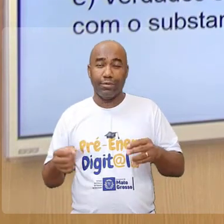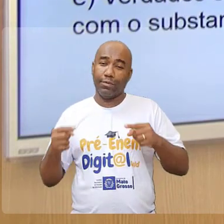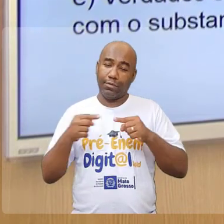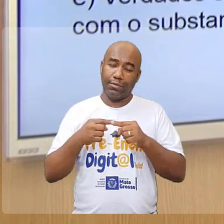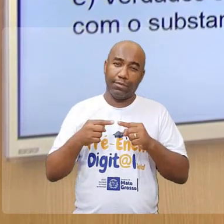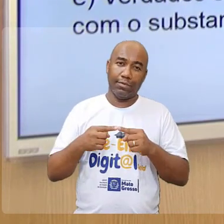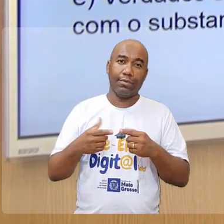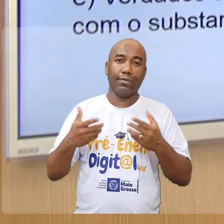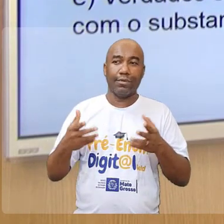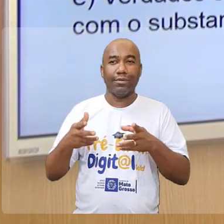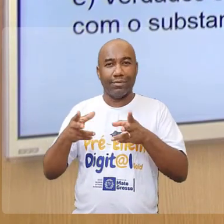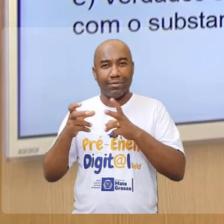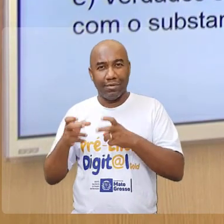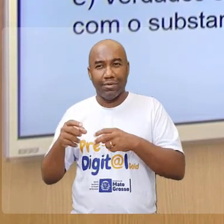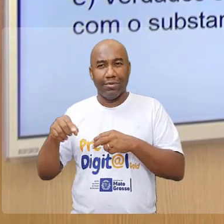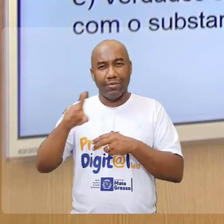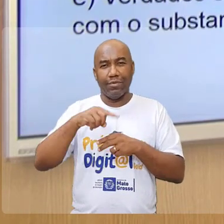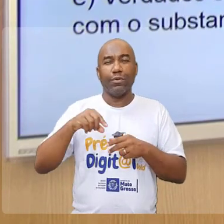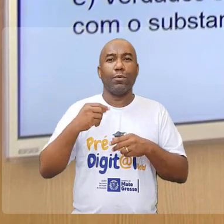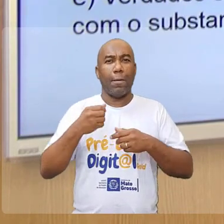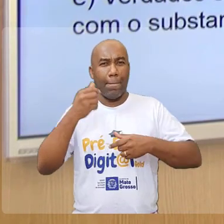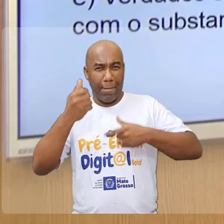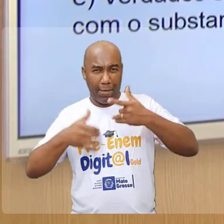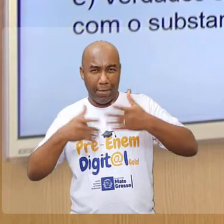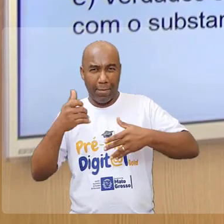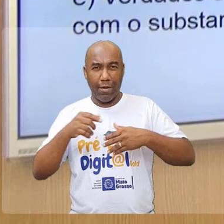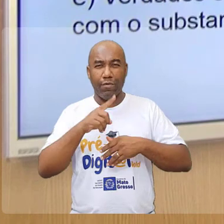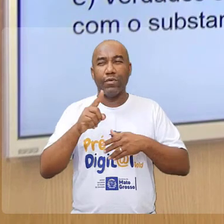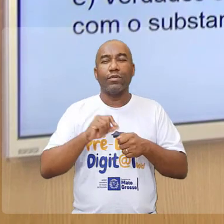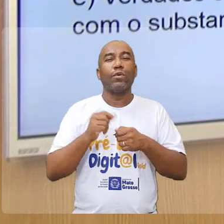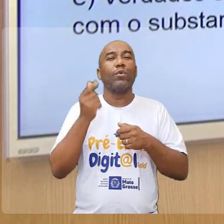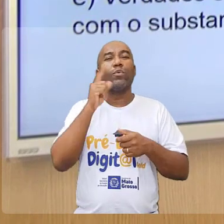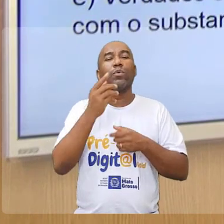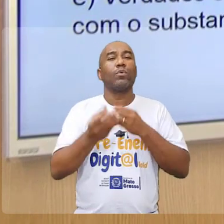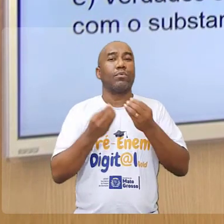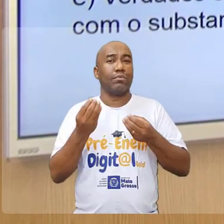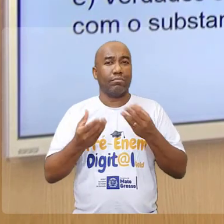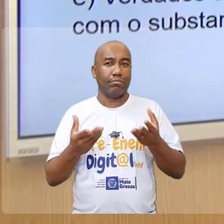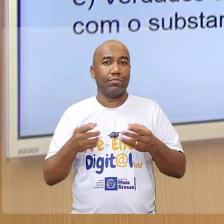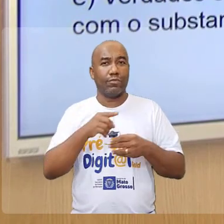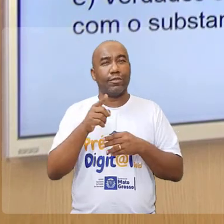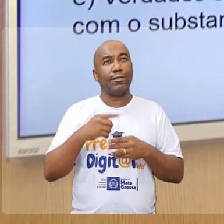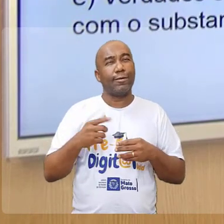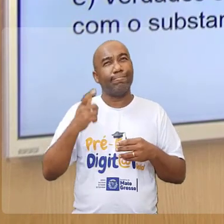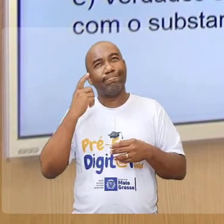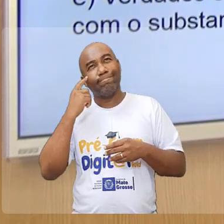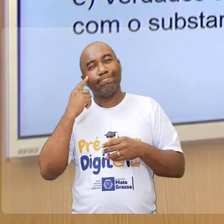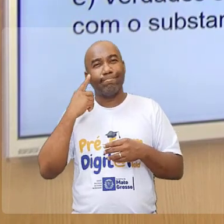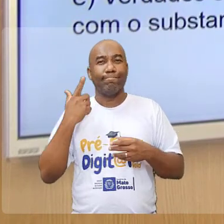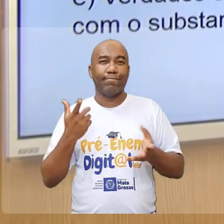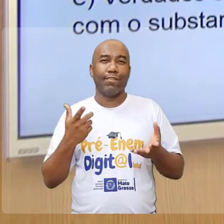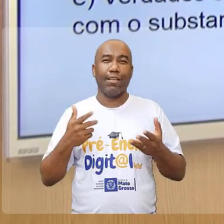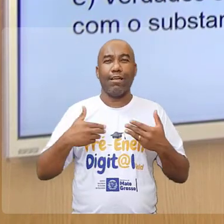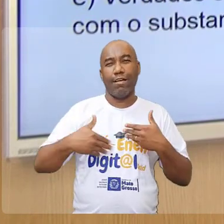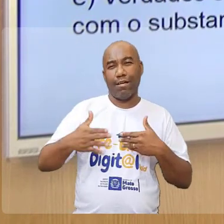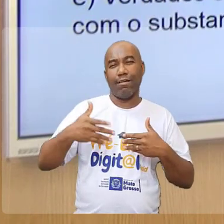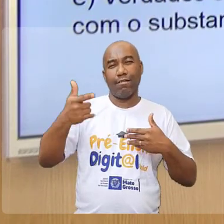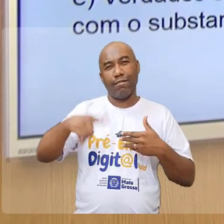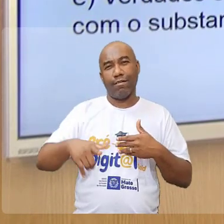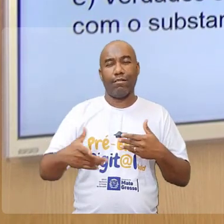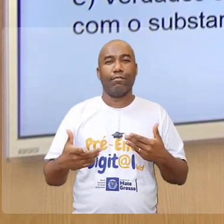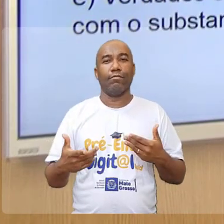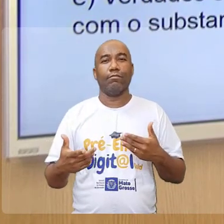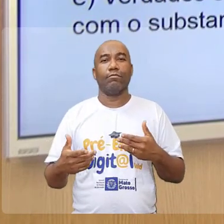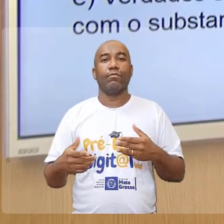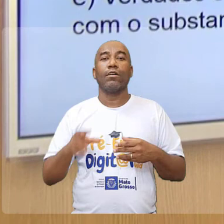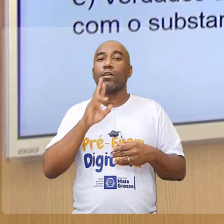cansada. Quando a gente fala não, vocês, né, já ficam esperando. Ah, então é a próxima.